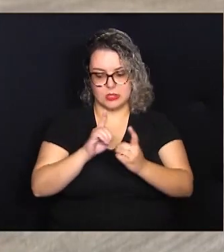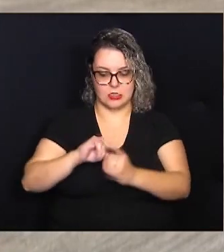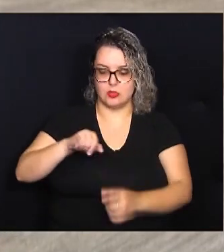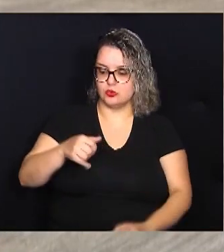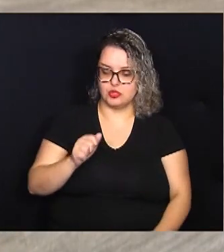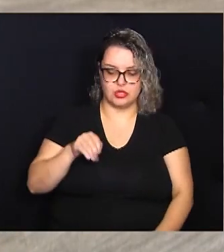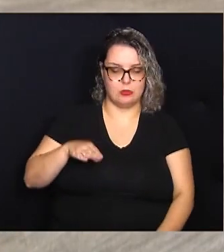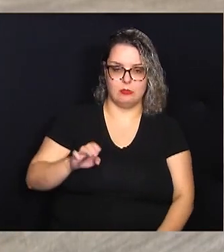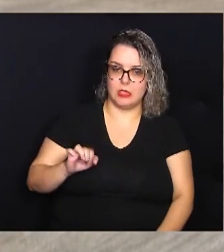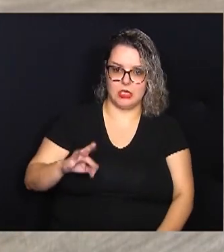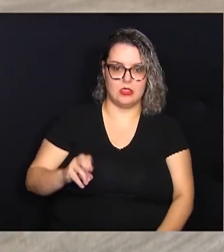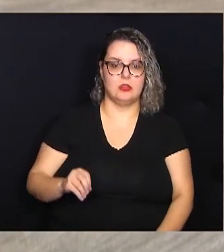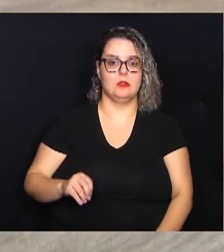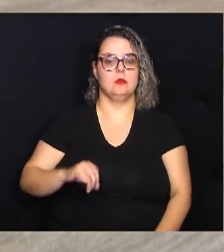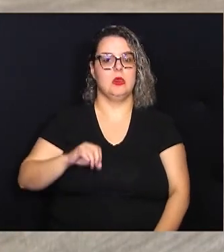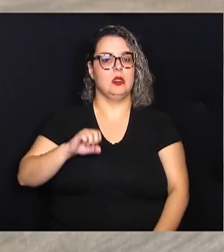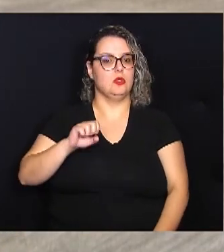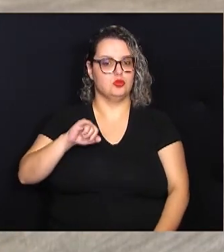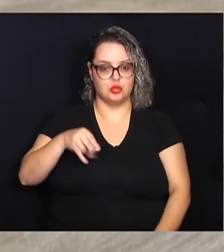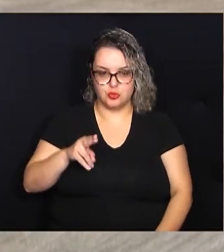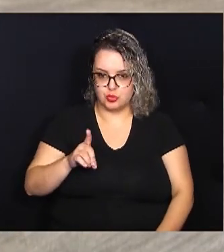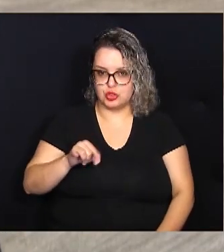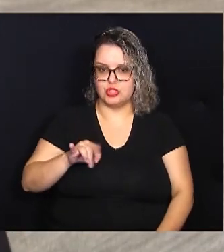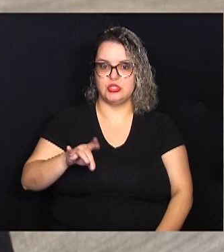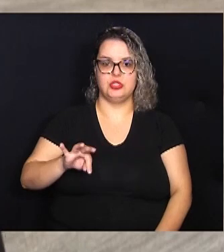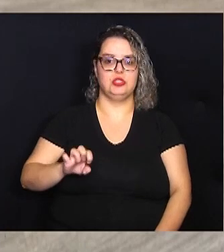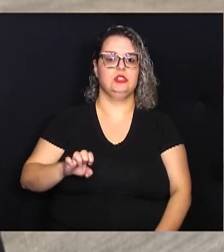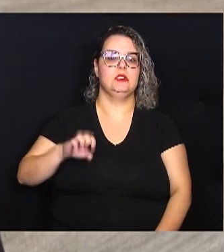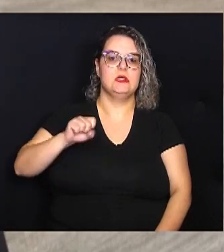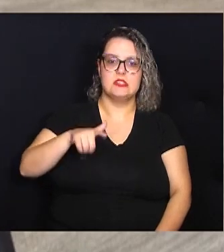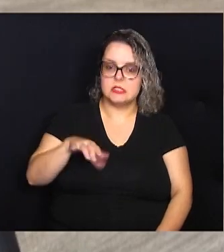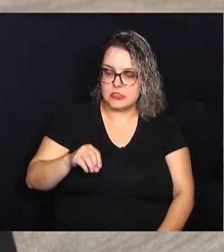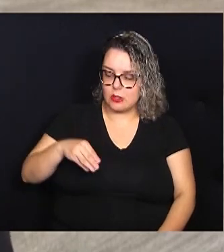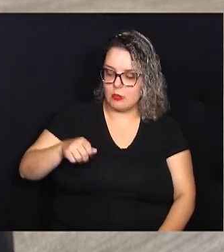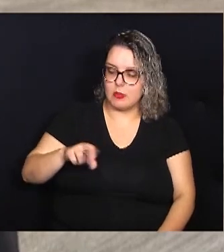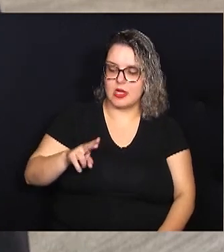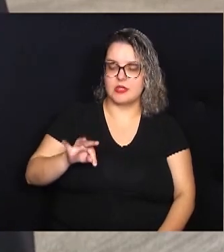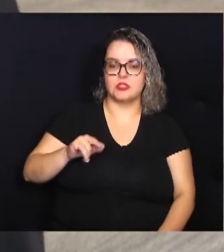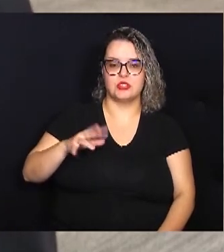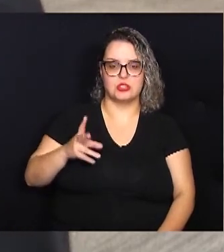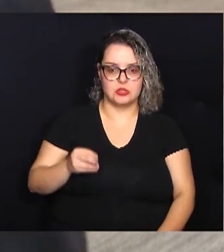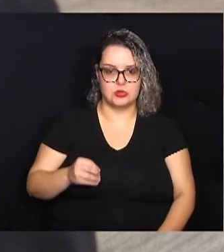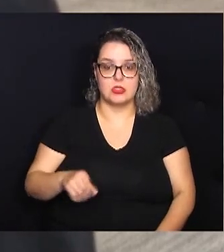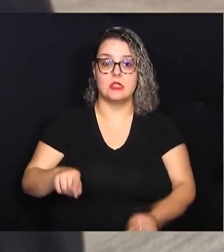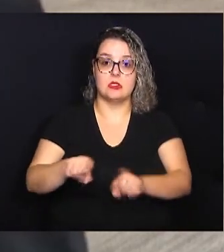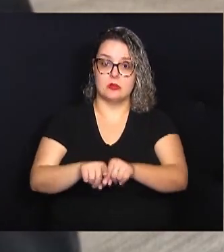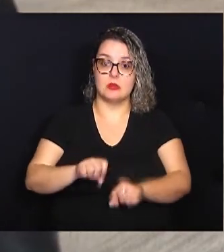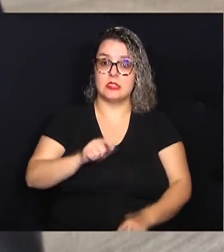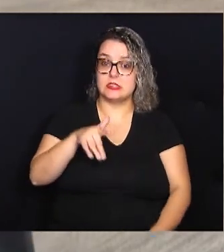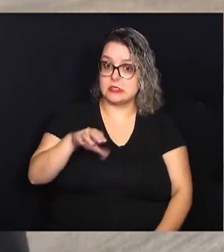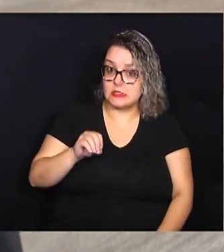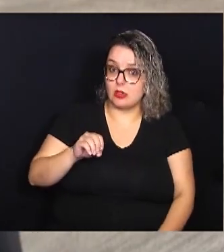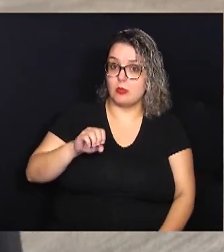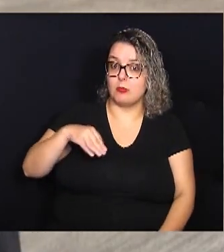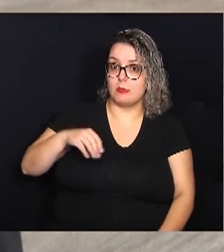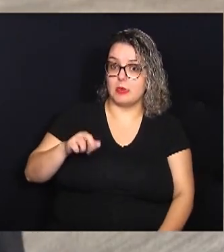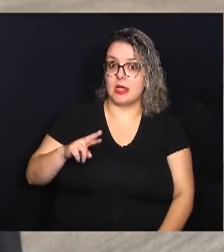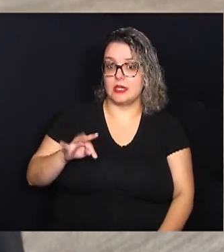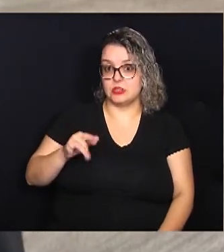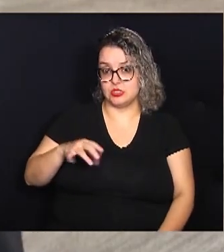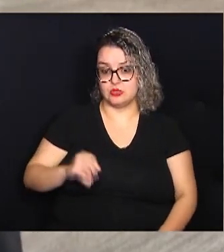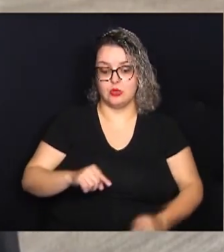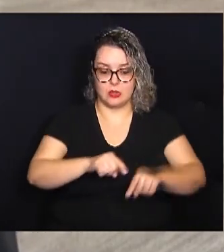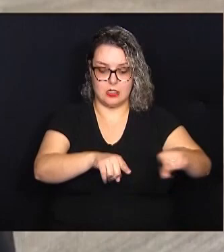Jambeiro, mas sim o Santa Judite, a Chácara São Martinhos, e também o Parque São Martinho, que é um complexo de apartamento onde